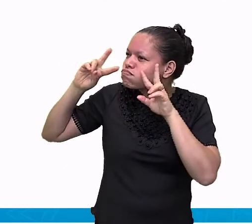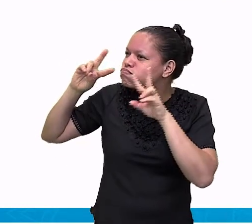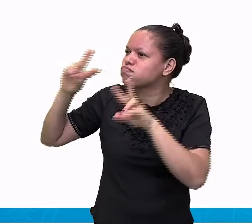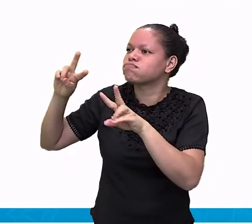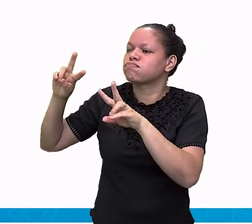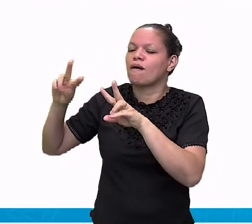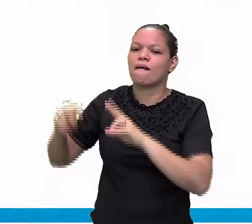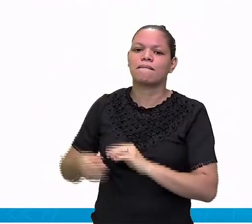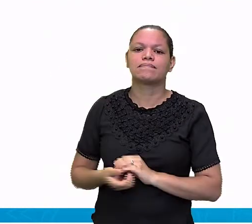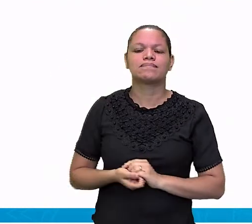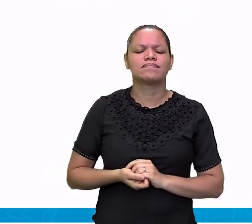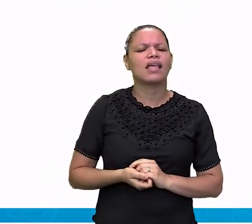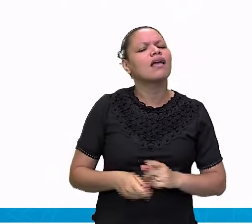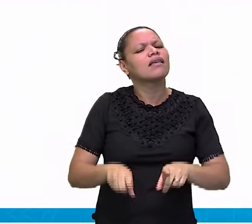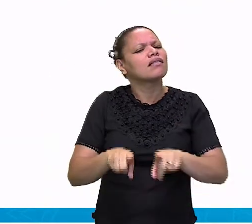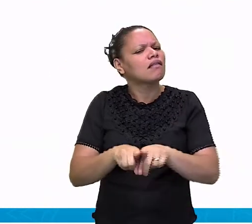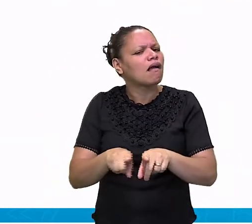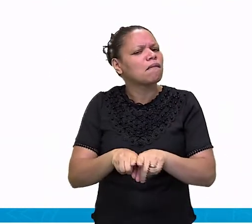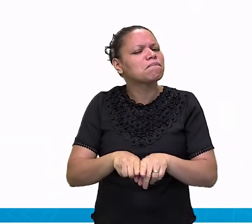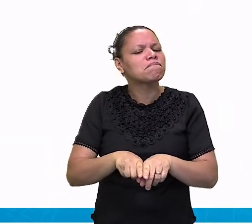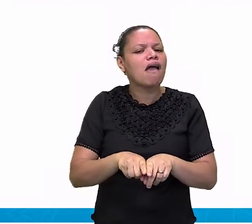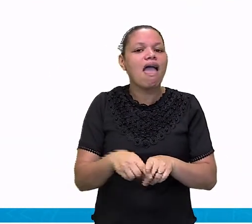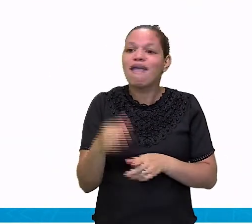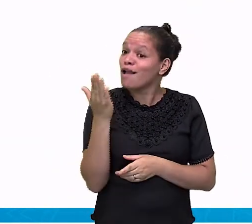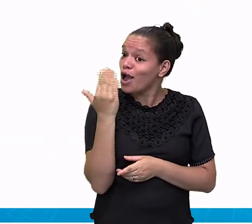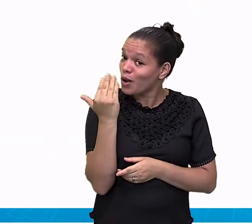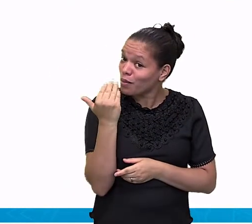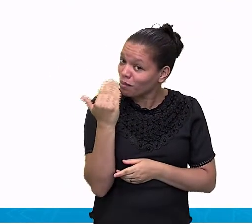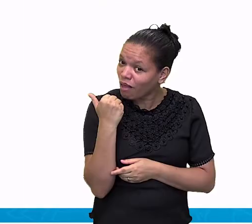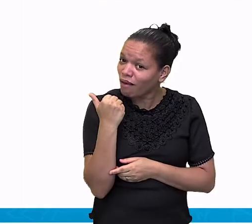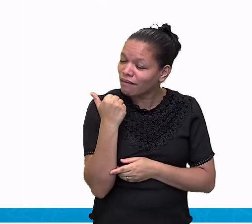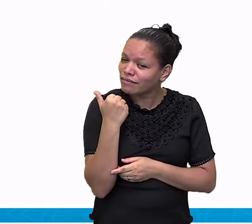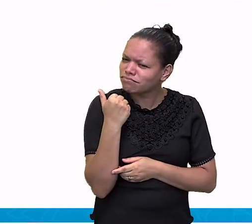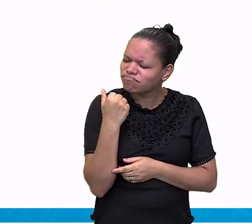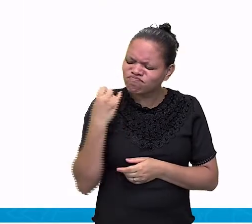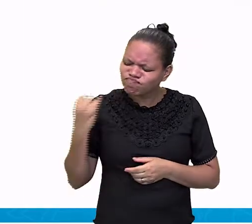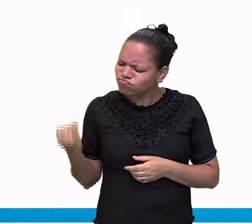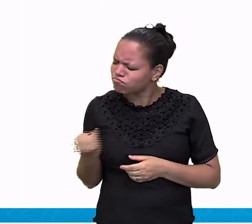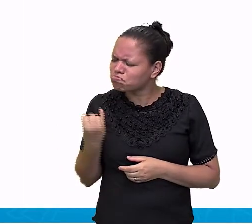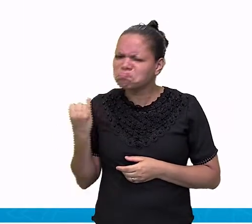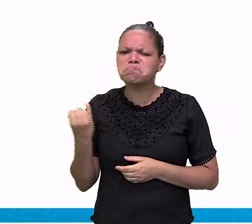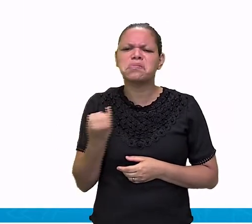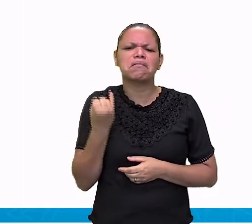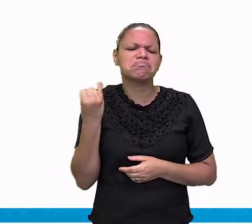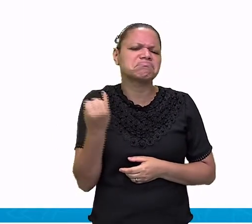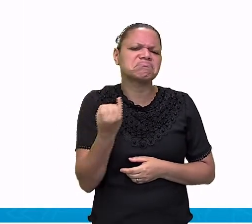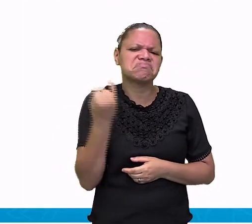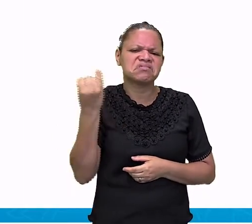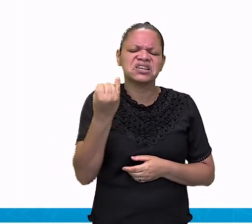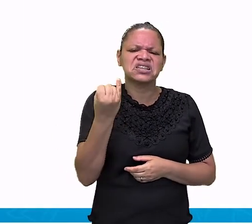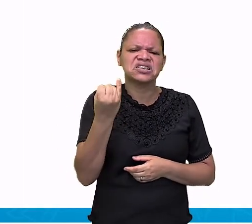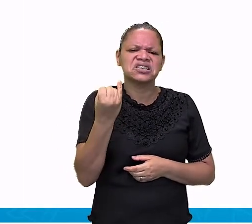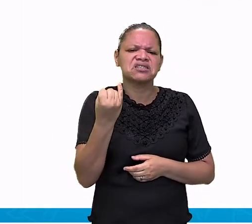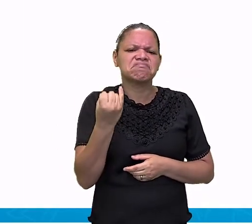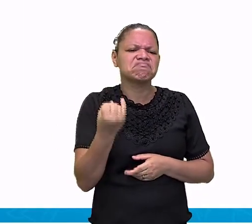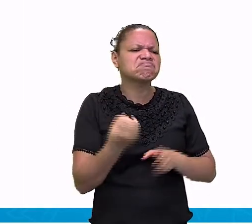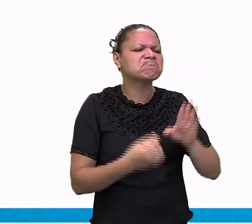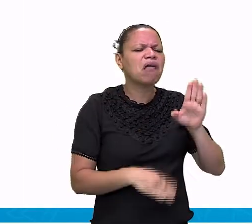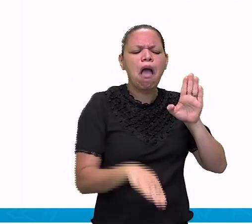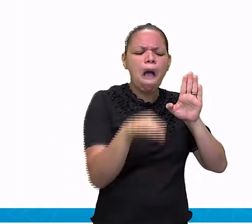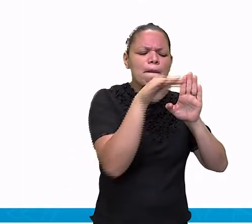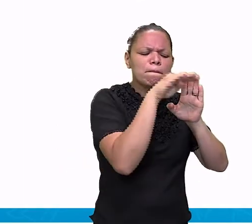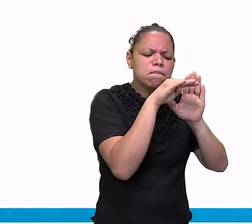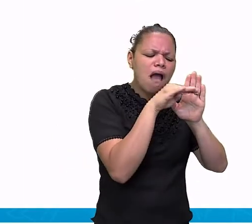cultural. A culinária, muito importante, e nós percebemos que cada ponto da região do Brasil tem um prato